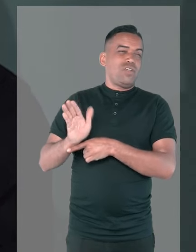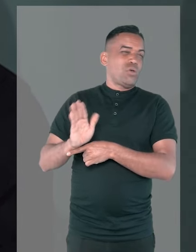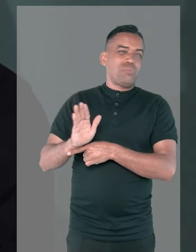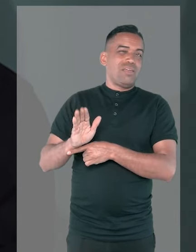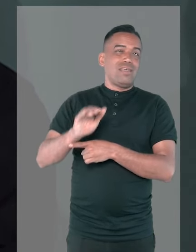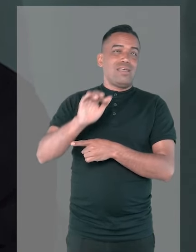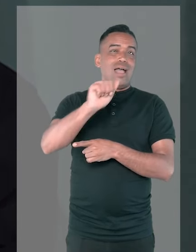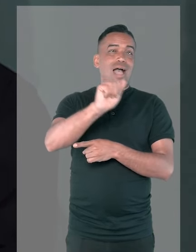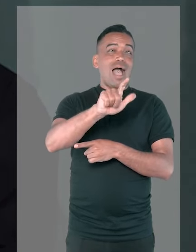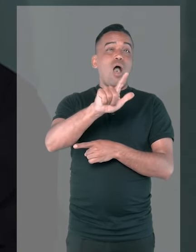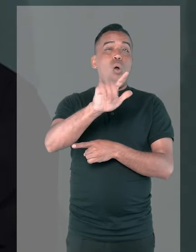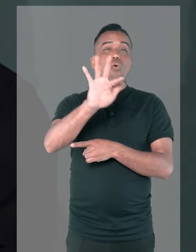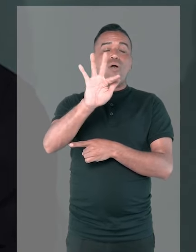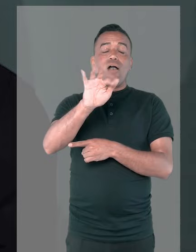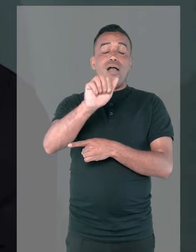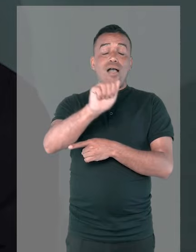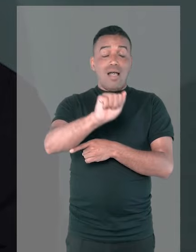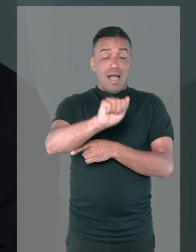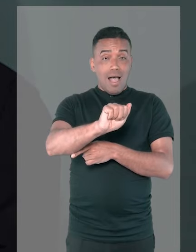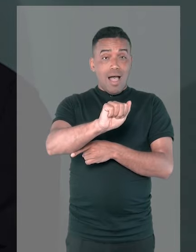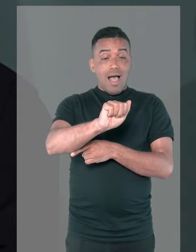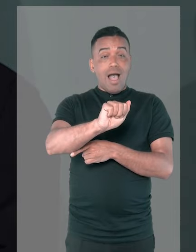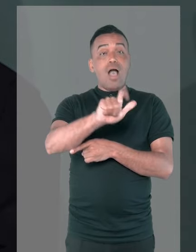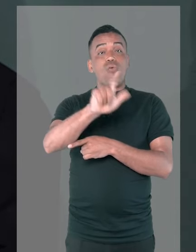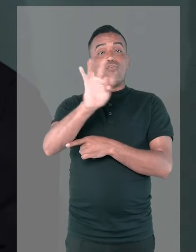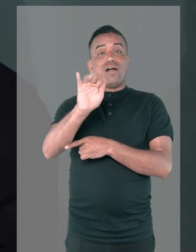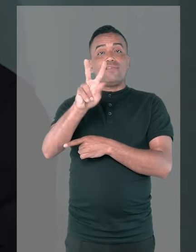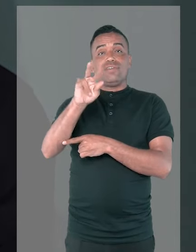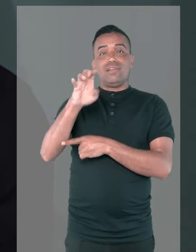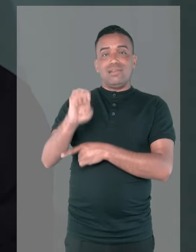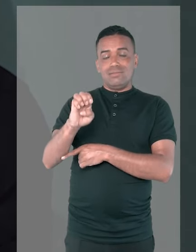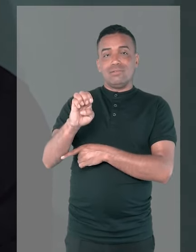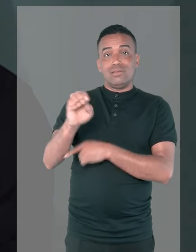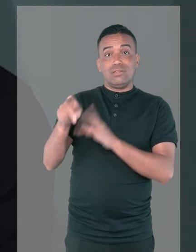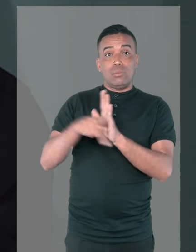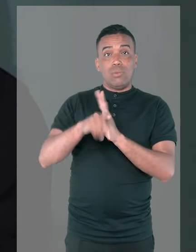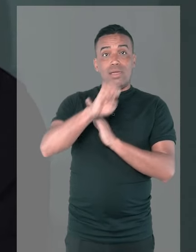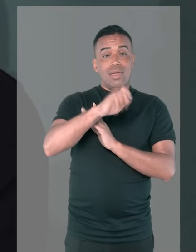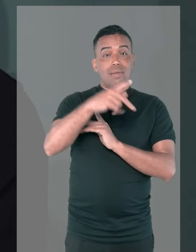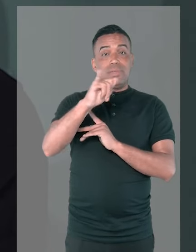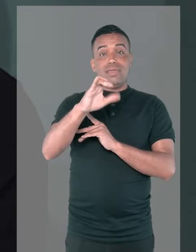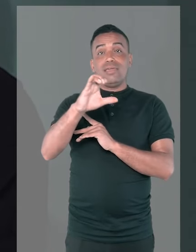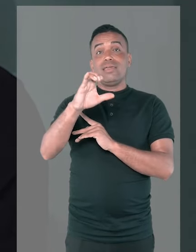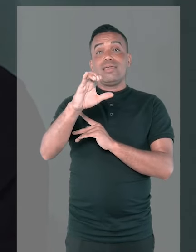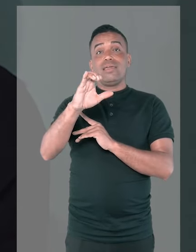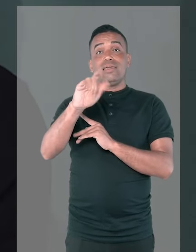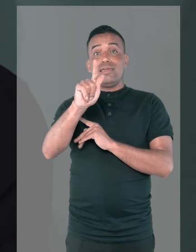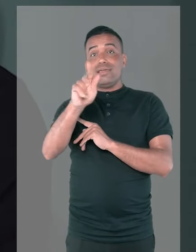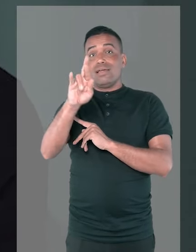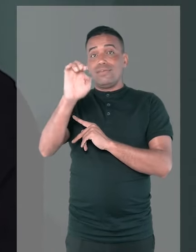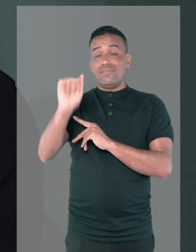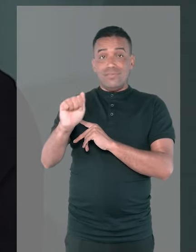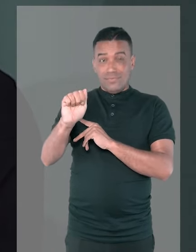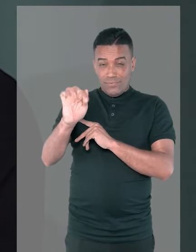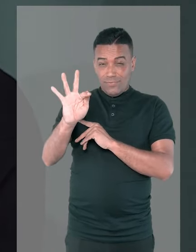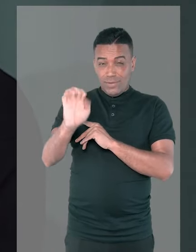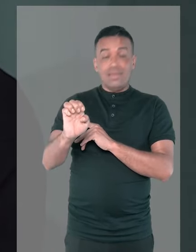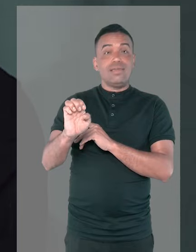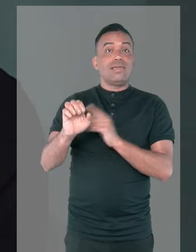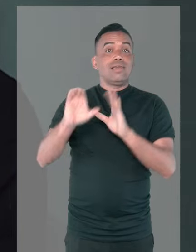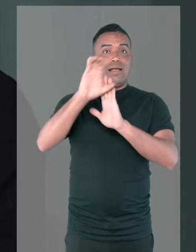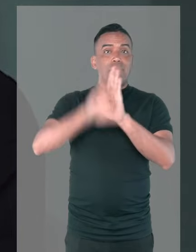Godard. Então, e está com um itálico, né, está como uma epígrafe de um capítulo. Ou seja,